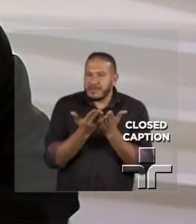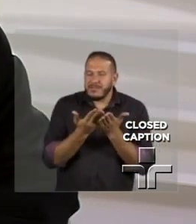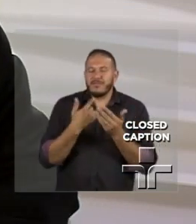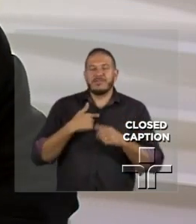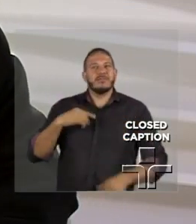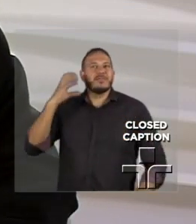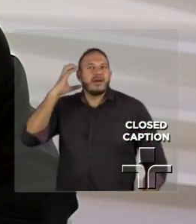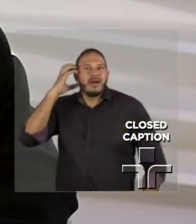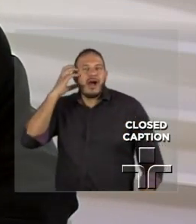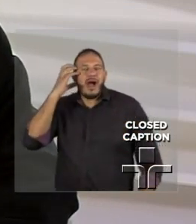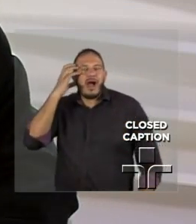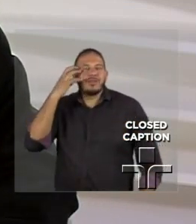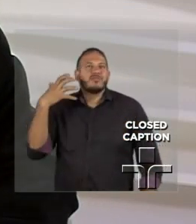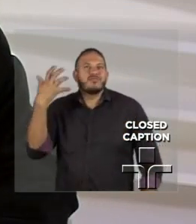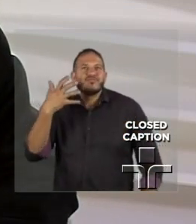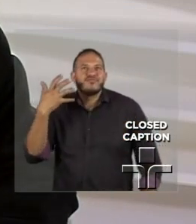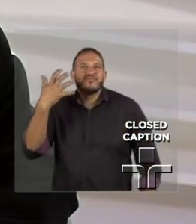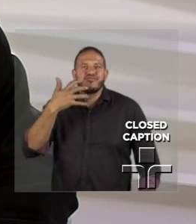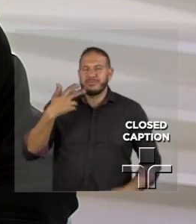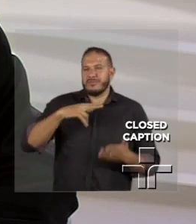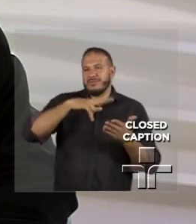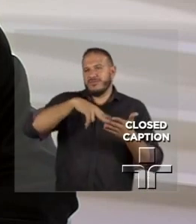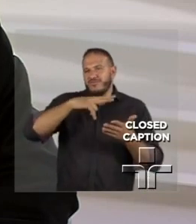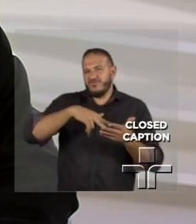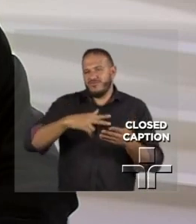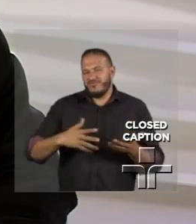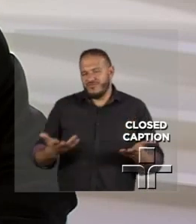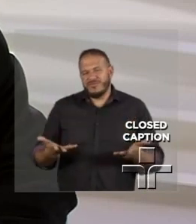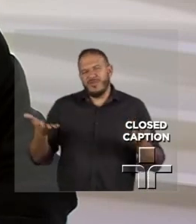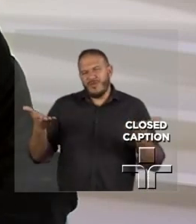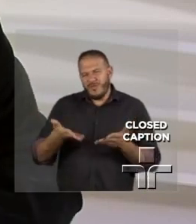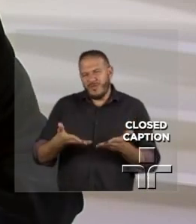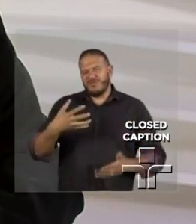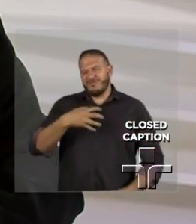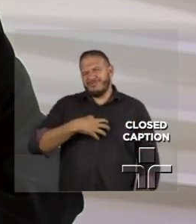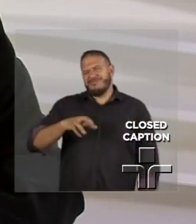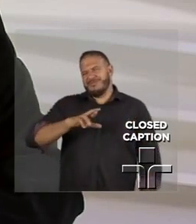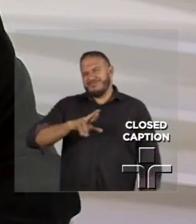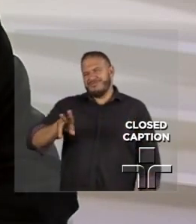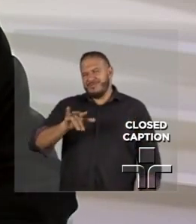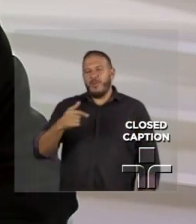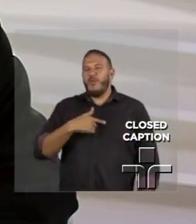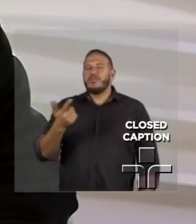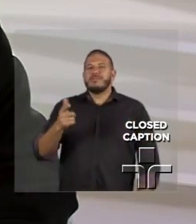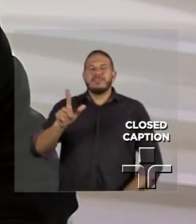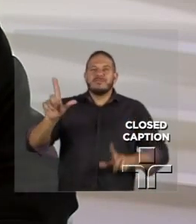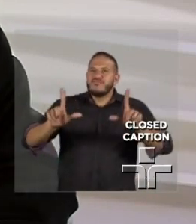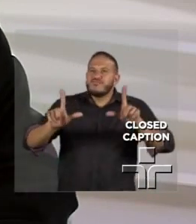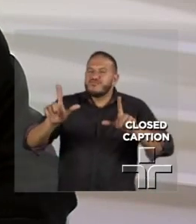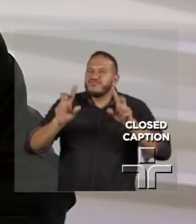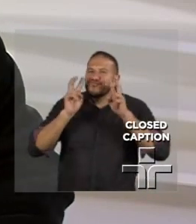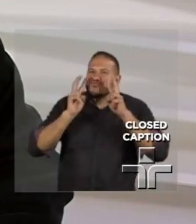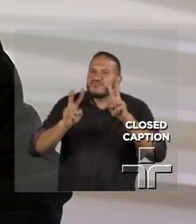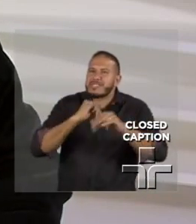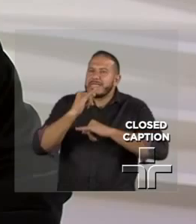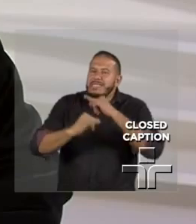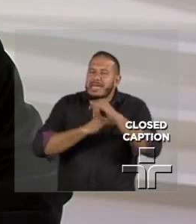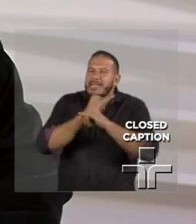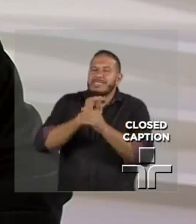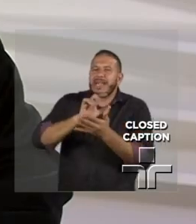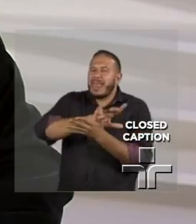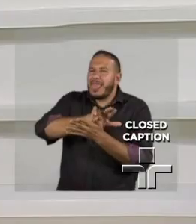e vamos para o bloco seguinte e a gente retoma essa questão. Mais um rápido intervalo, vamos para o quinto